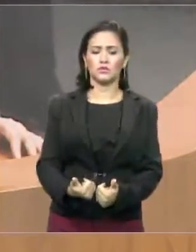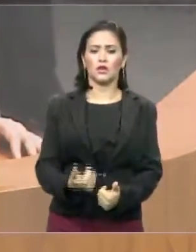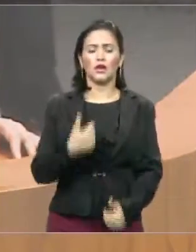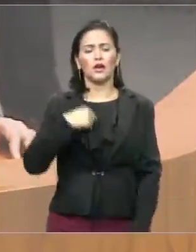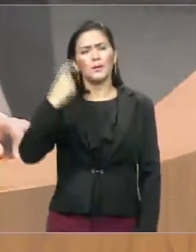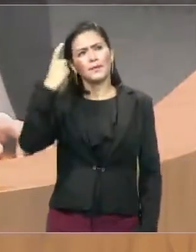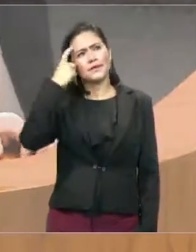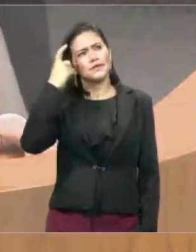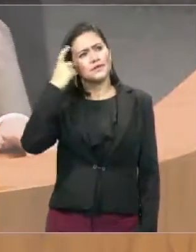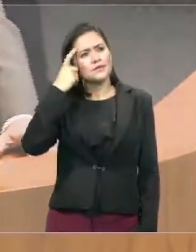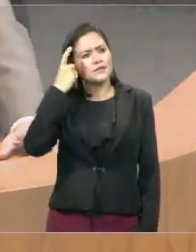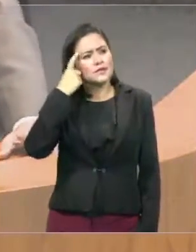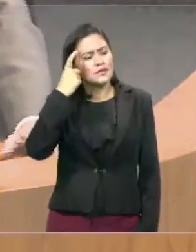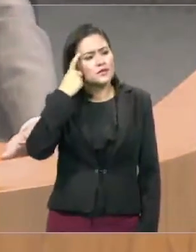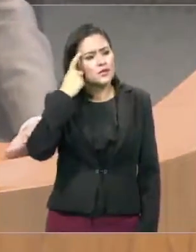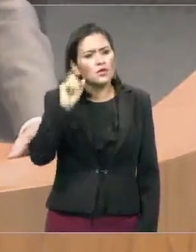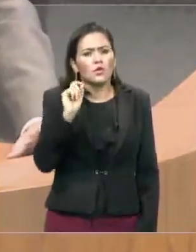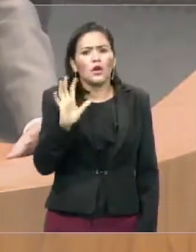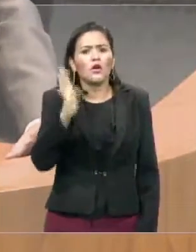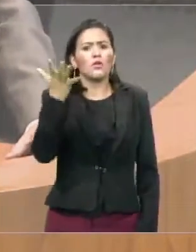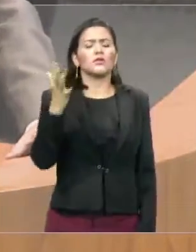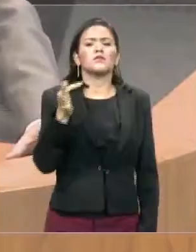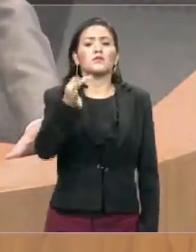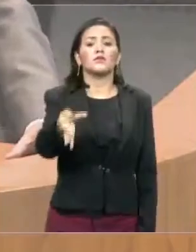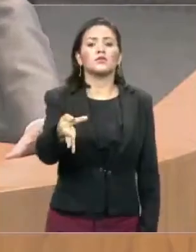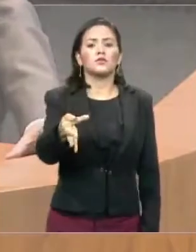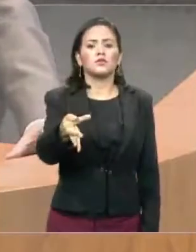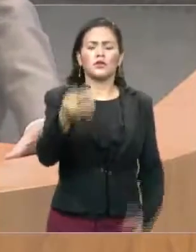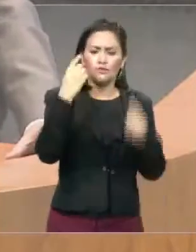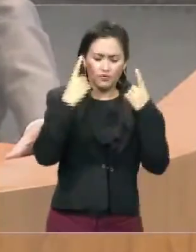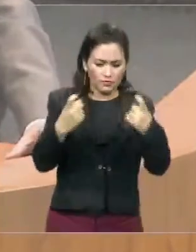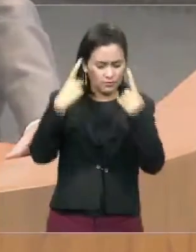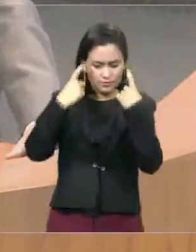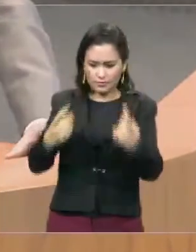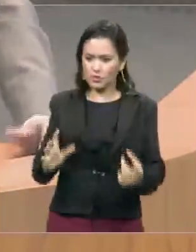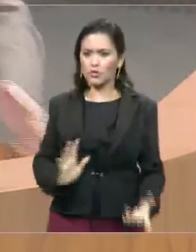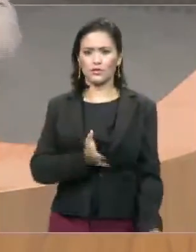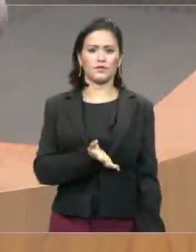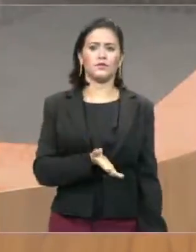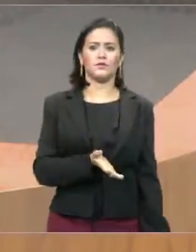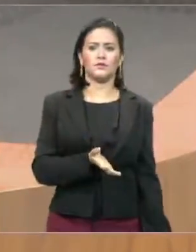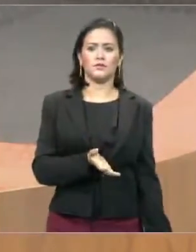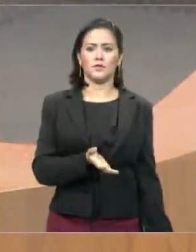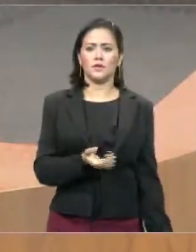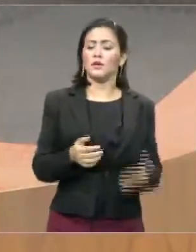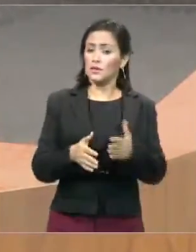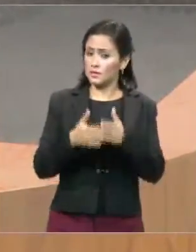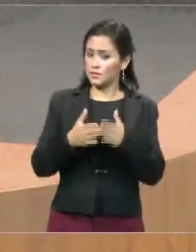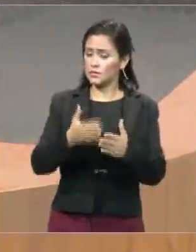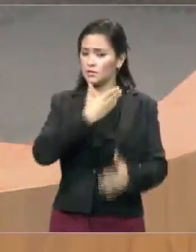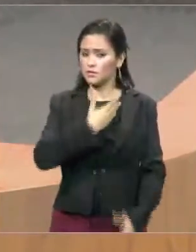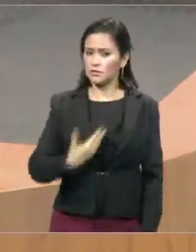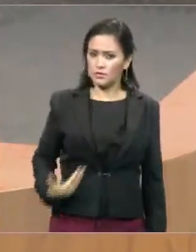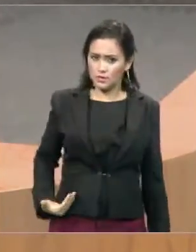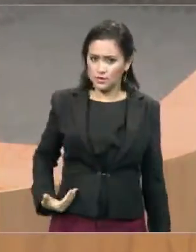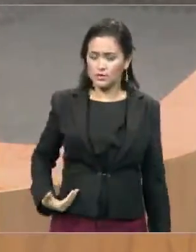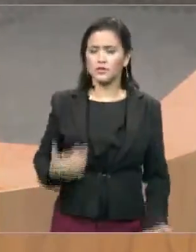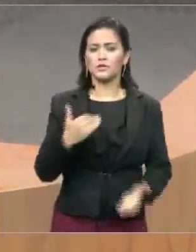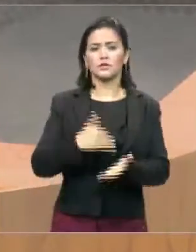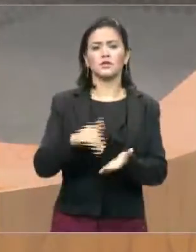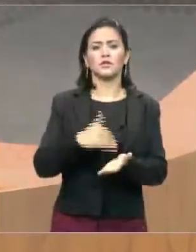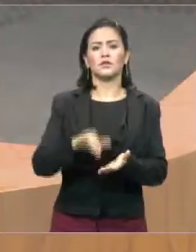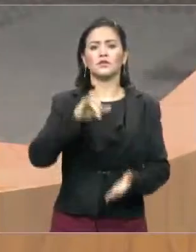eu fico me perguntando onde é que a gente vai parar com tanta violência. Então eu quero pedir ao governador e ao